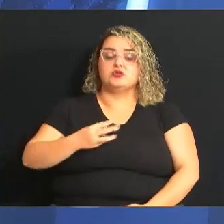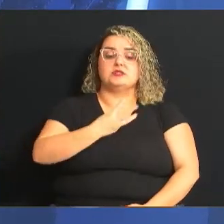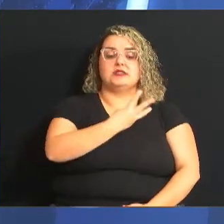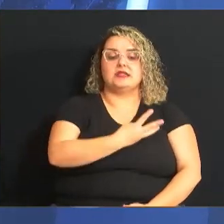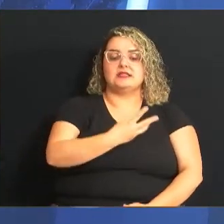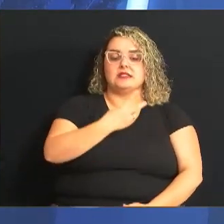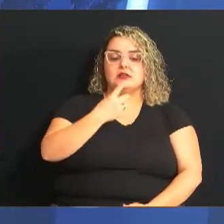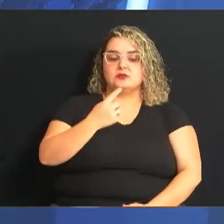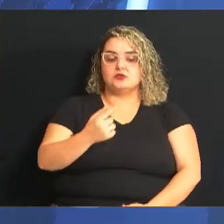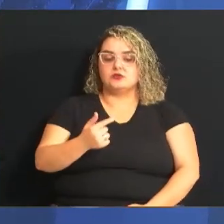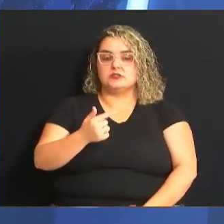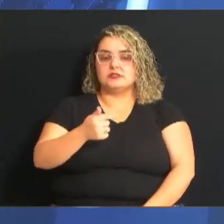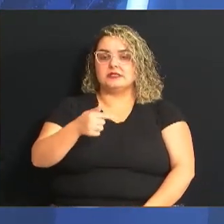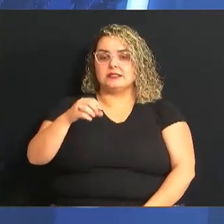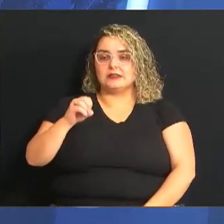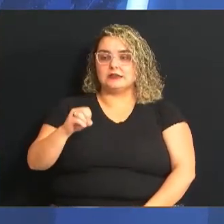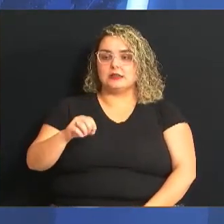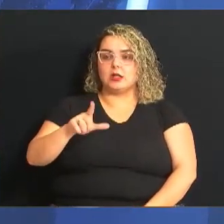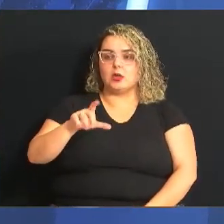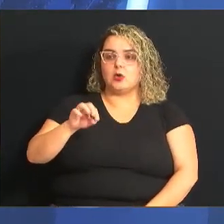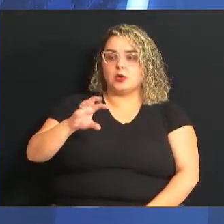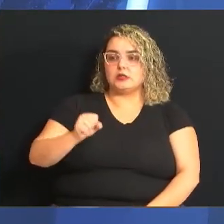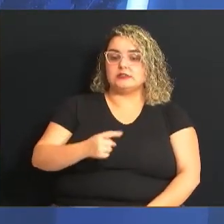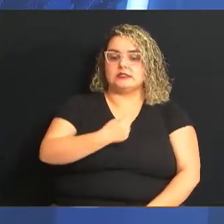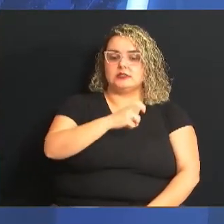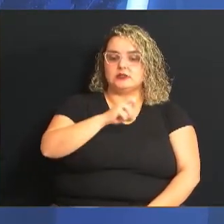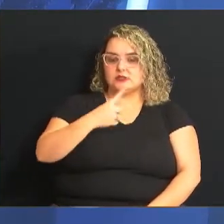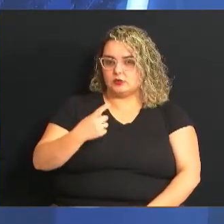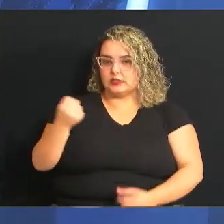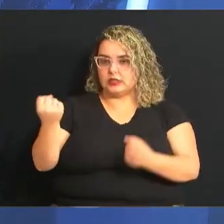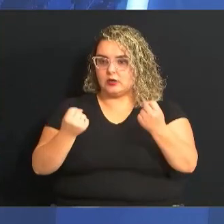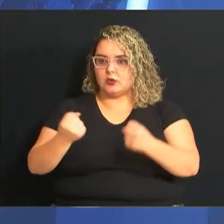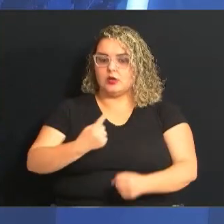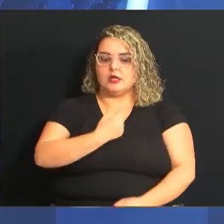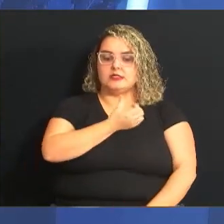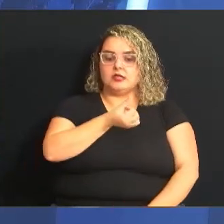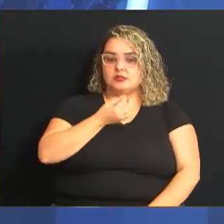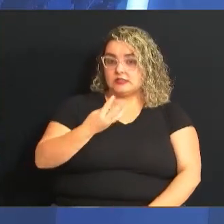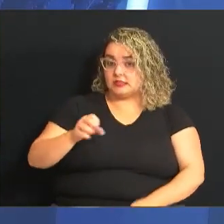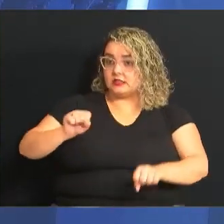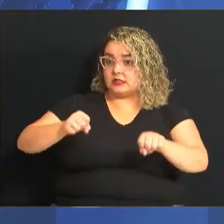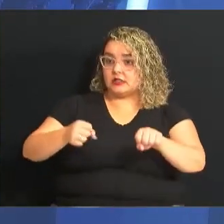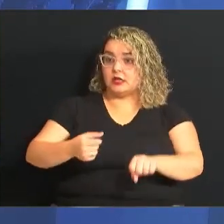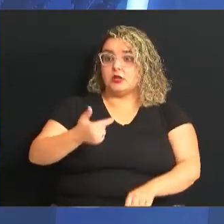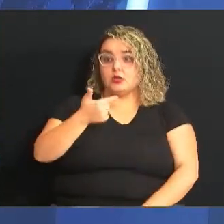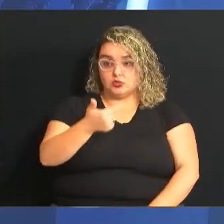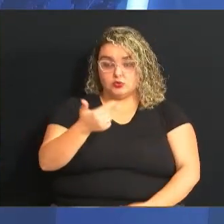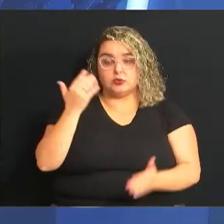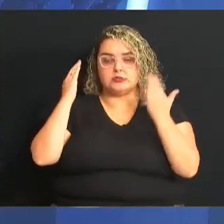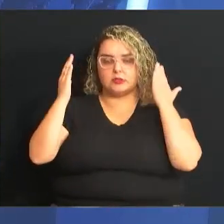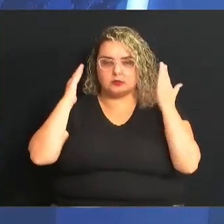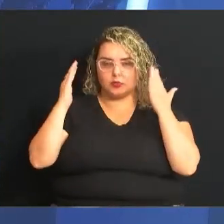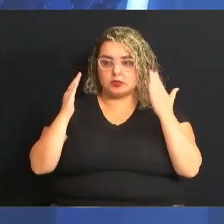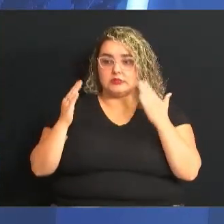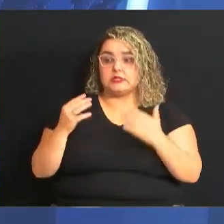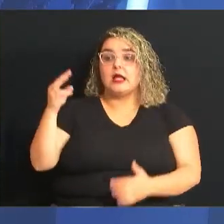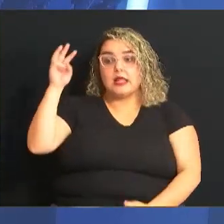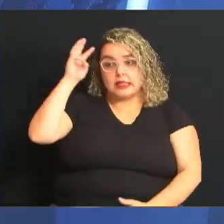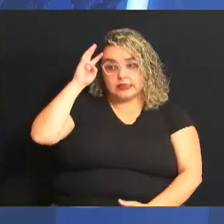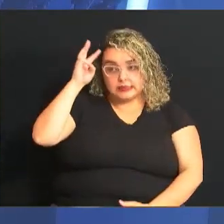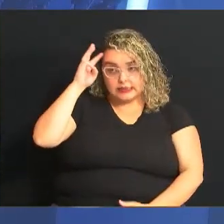1.500 metros quadrados, estar enquadrado como não residencial horizontal e não ter atendimento ao público